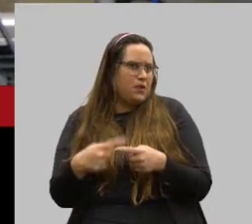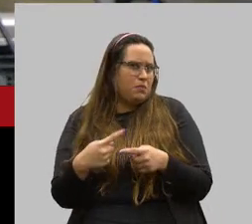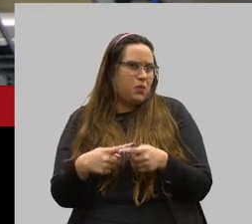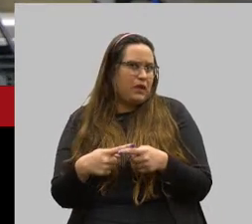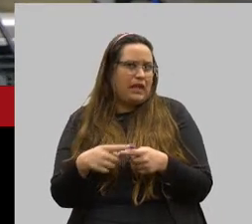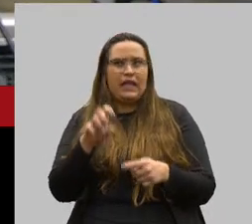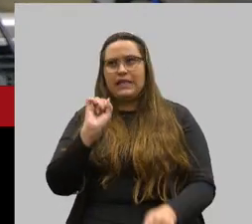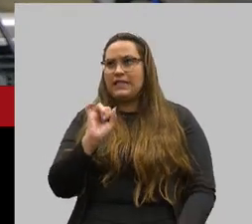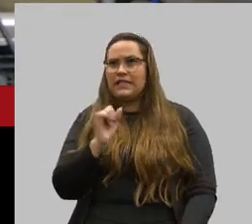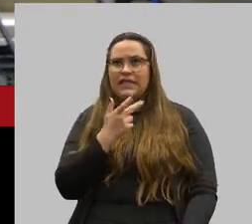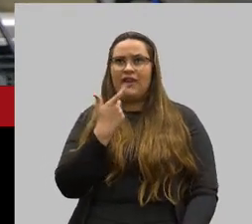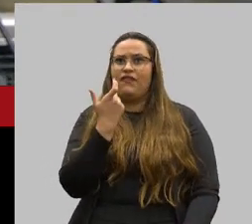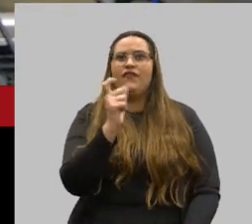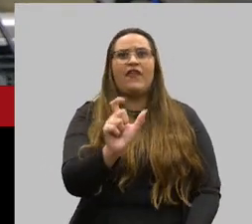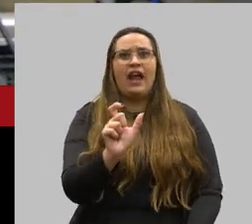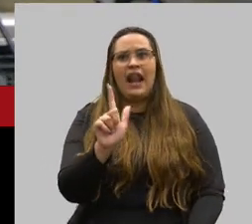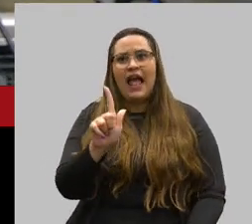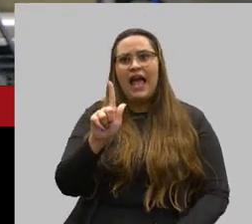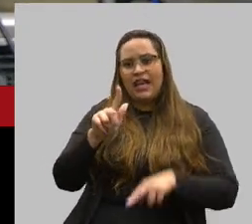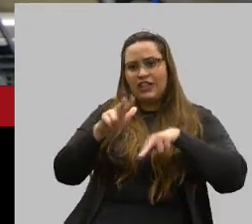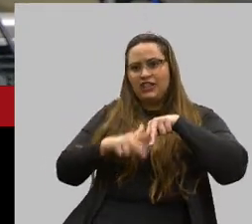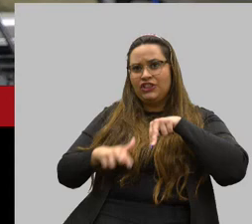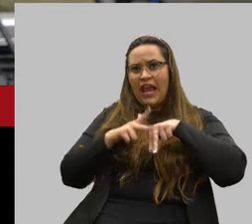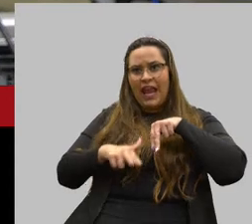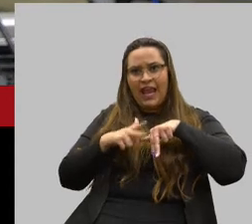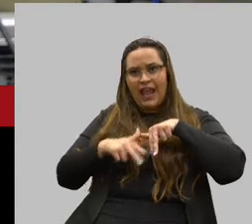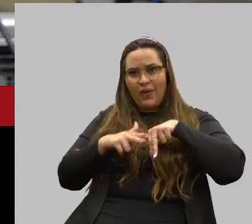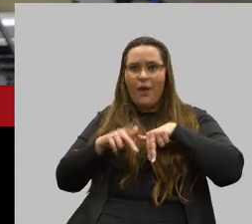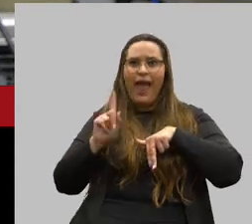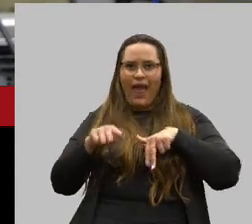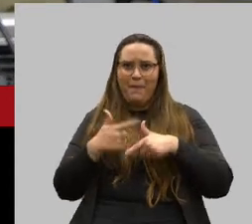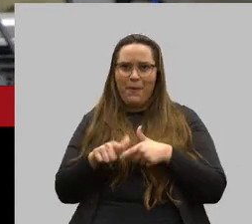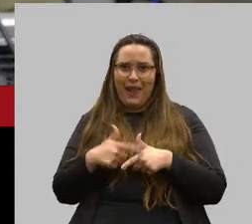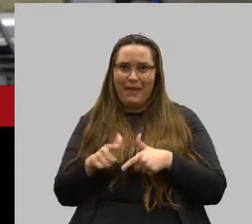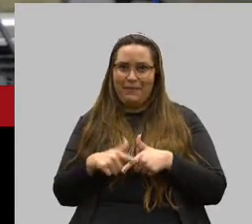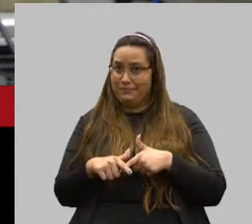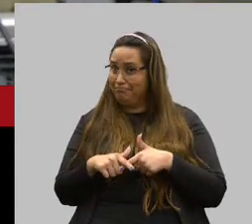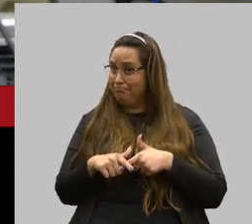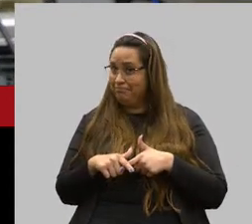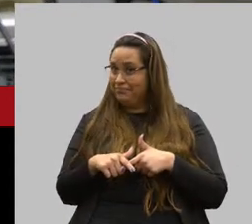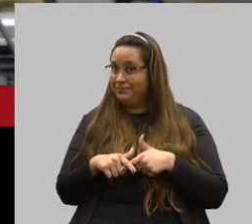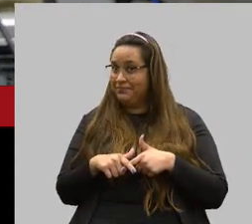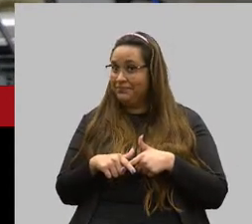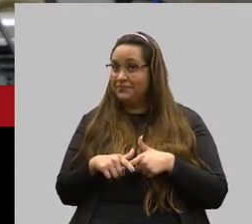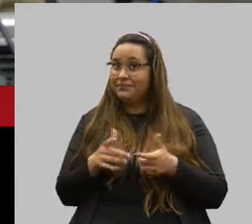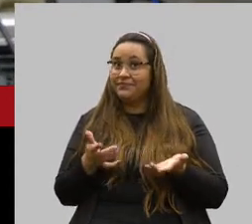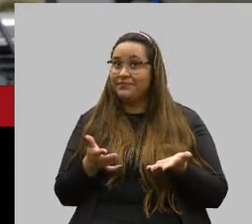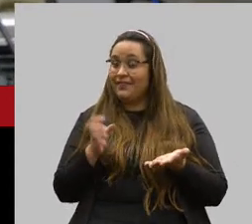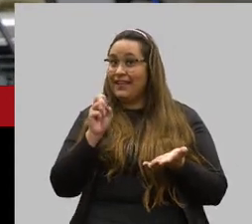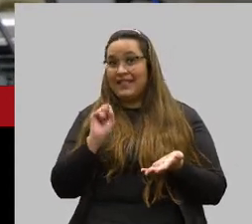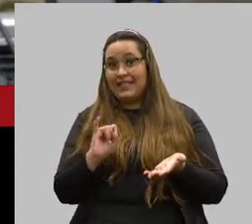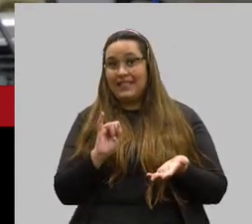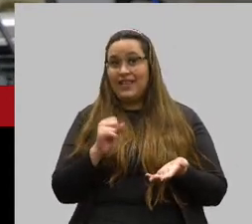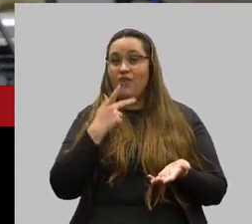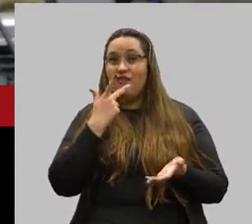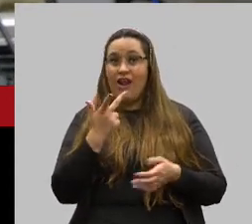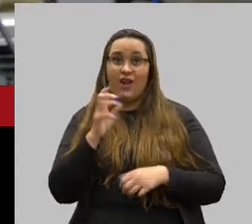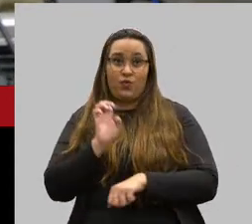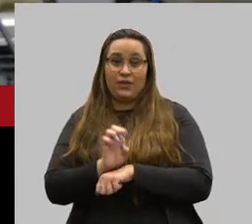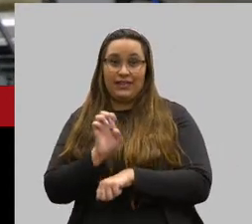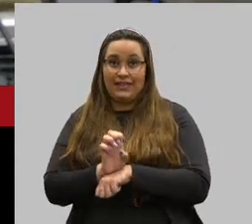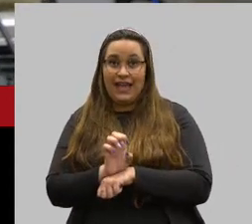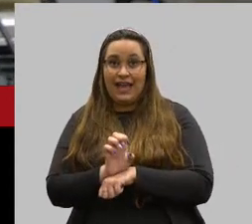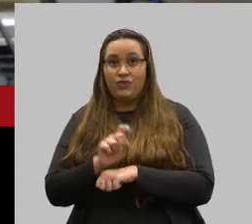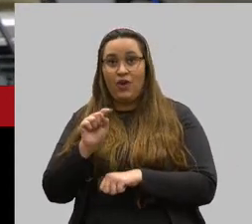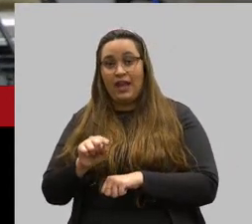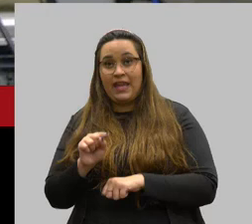palavra gênero inclusive é um problema né se se a gente a gente tá num estado que criminaliza